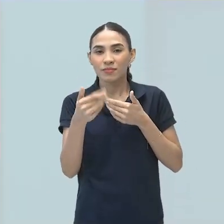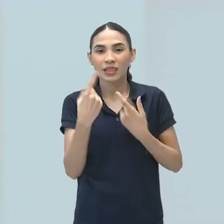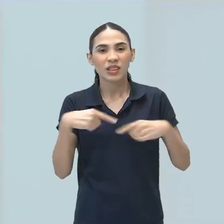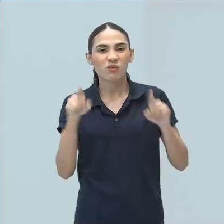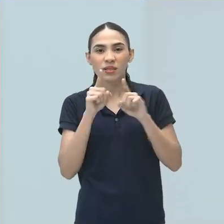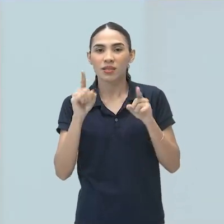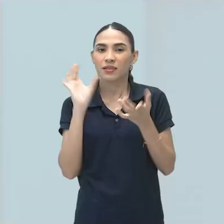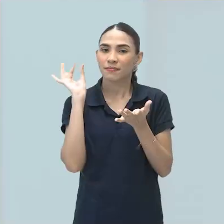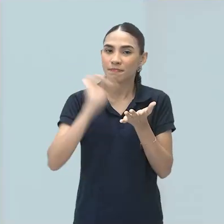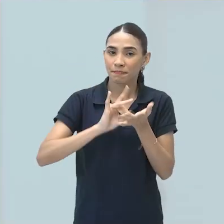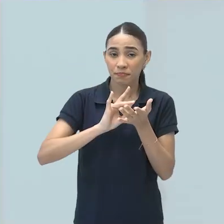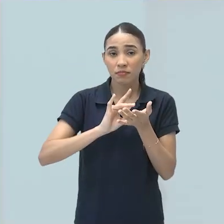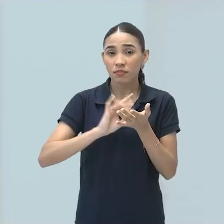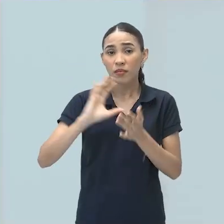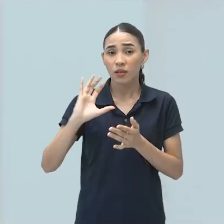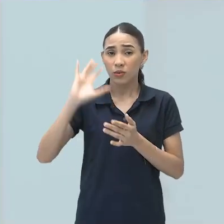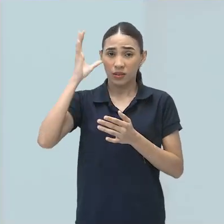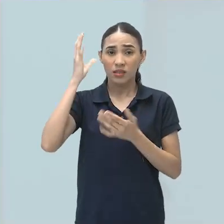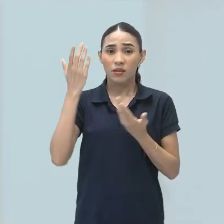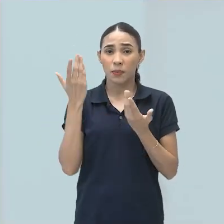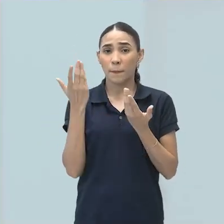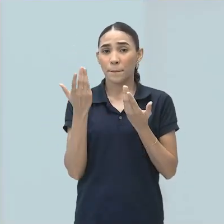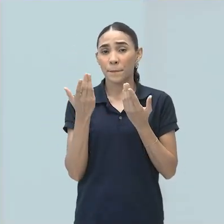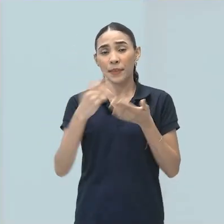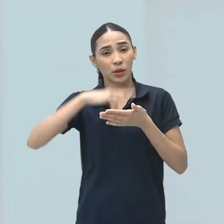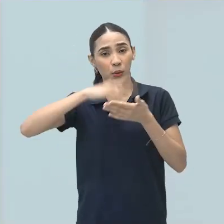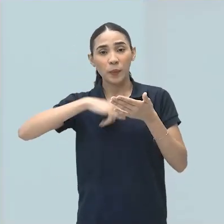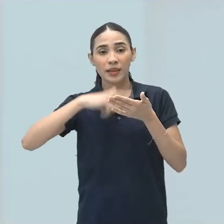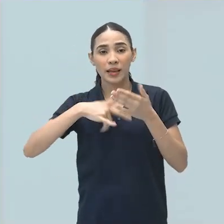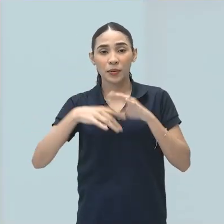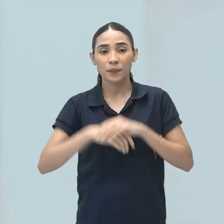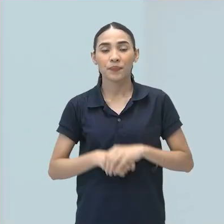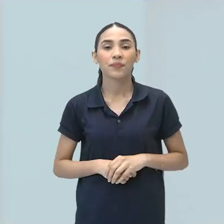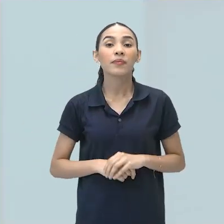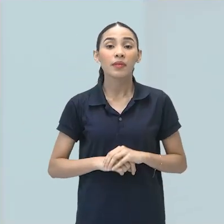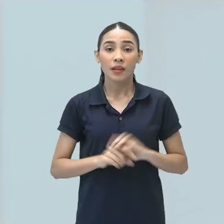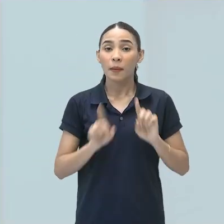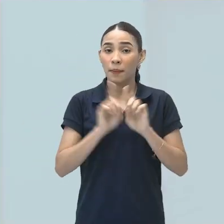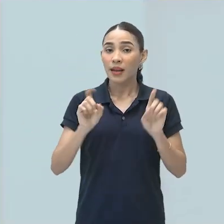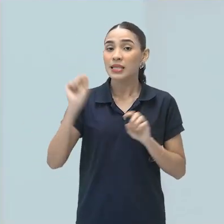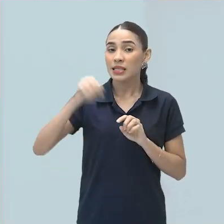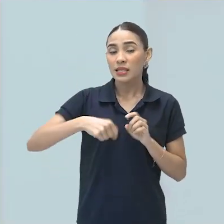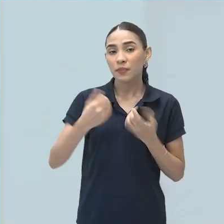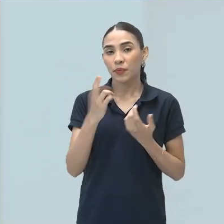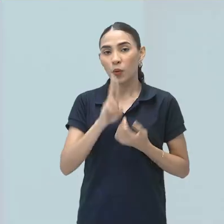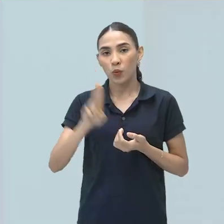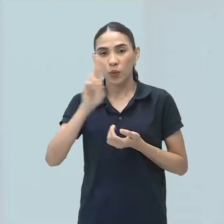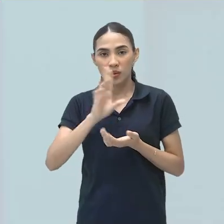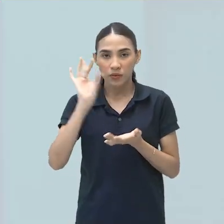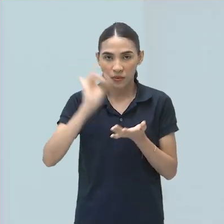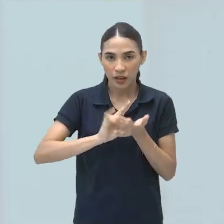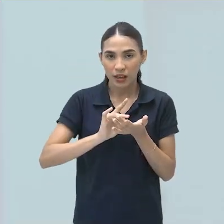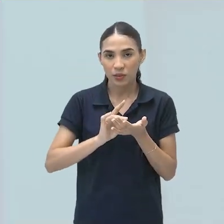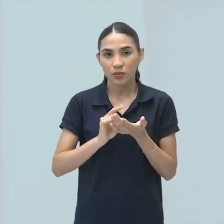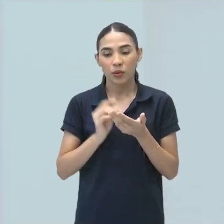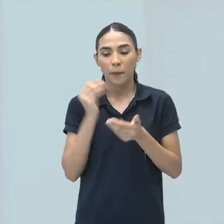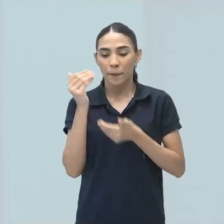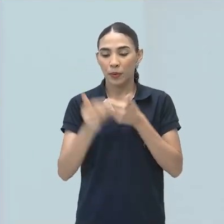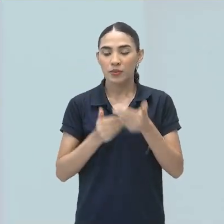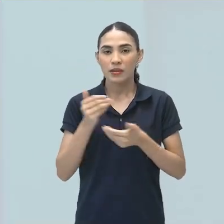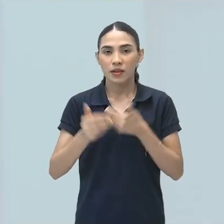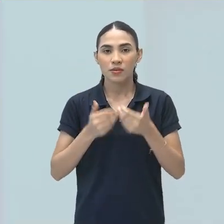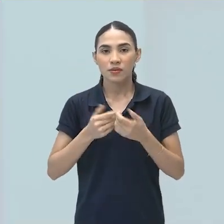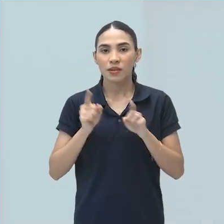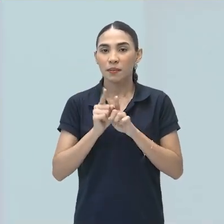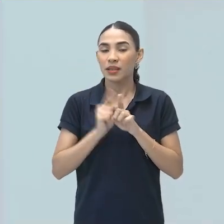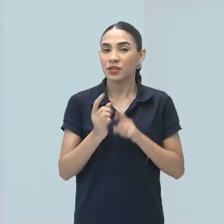fato efetivamente acontecido e documentado. Mas sim, utiliza a realidade como processo